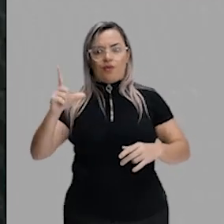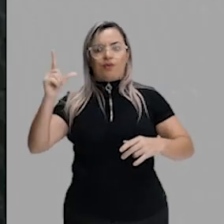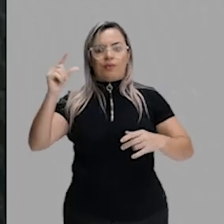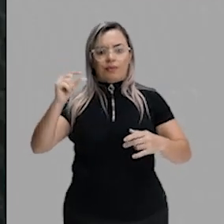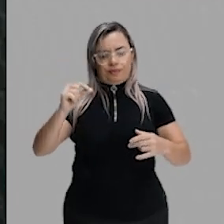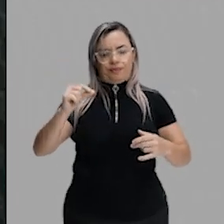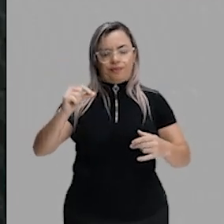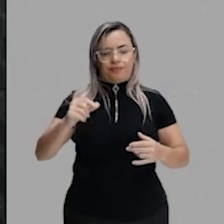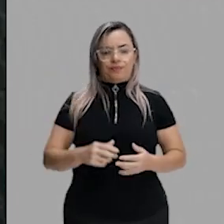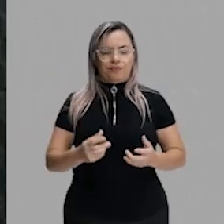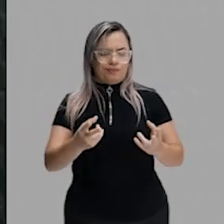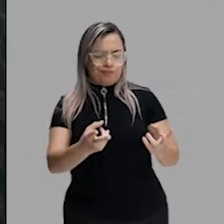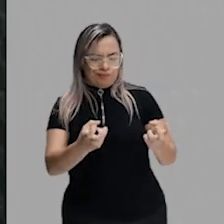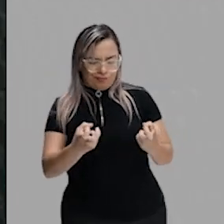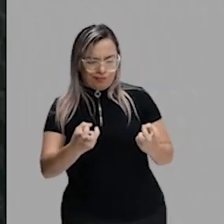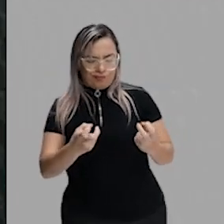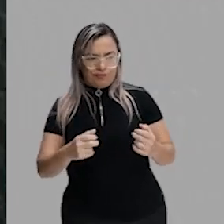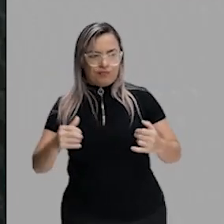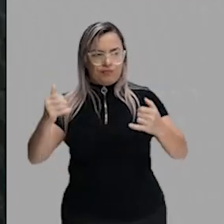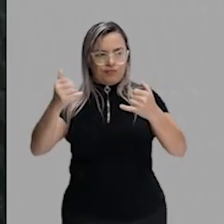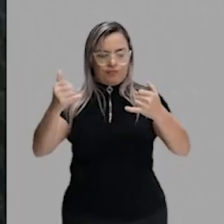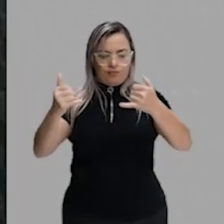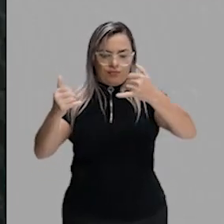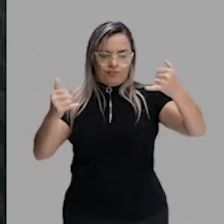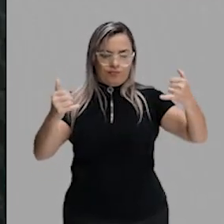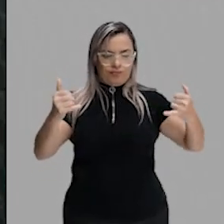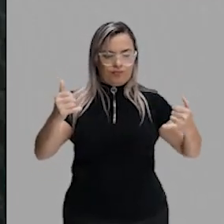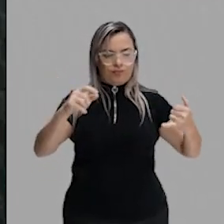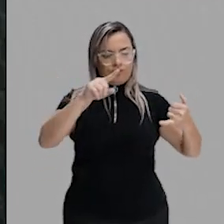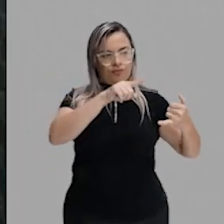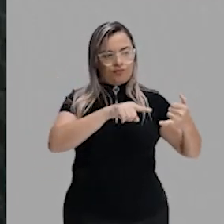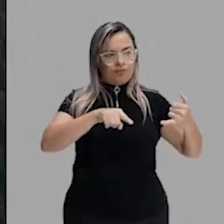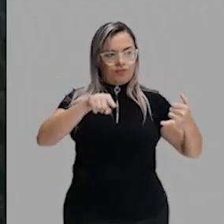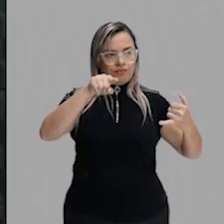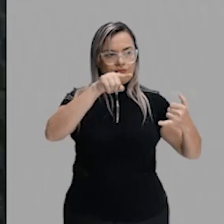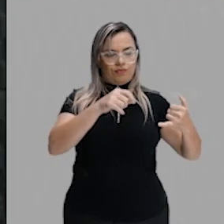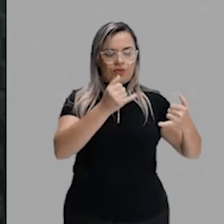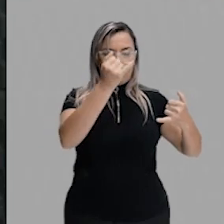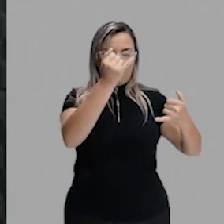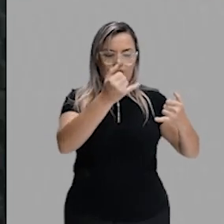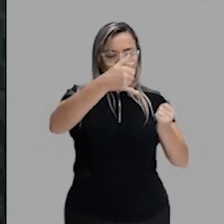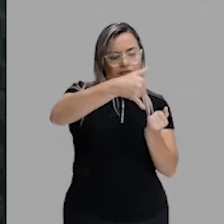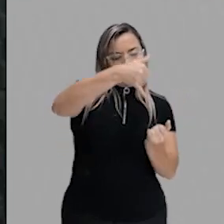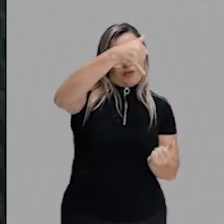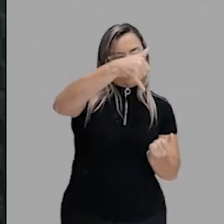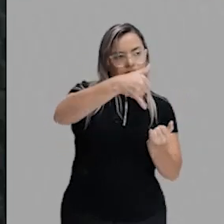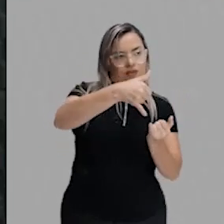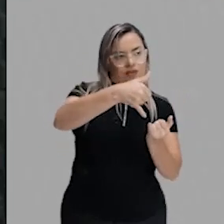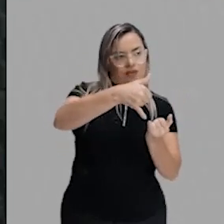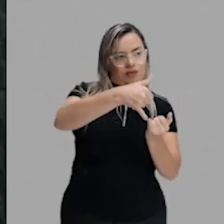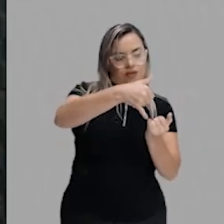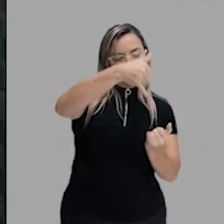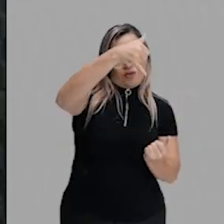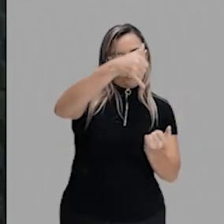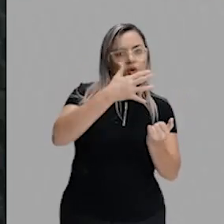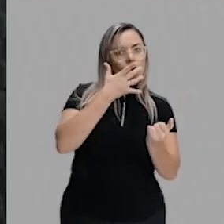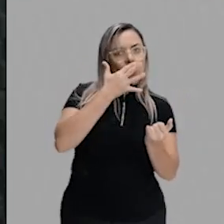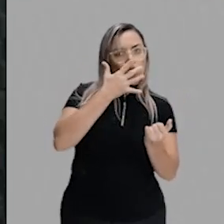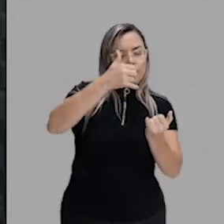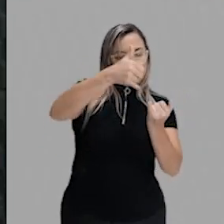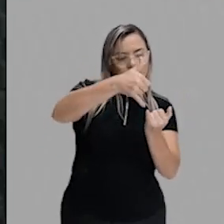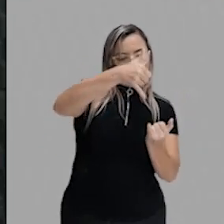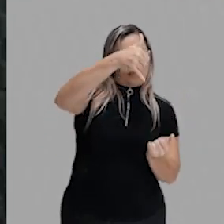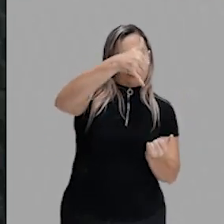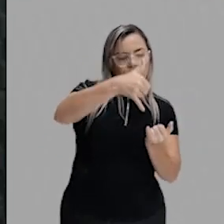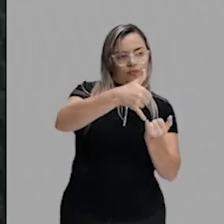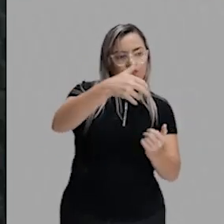o seguinte, que em um dos lados tem uma grande quantidade de fiozinhos, certo? Tem uns fiozinhos assim coloridos, tá